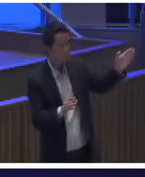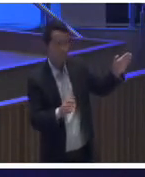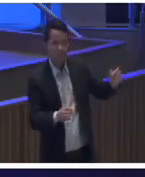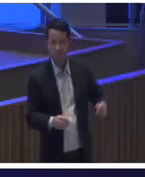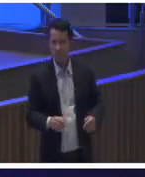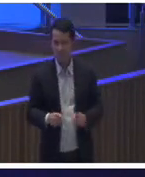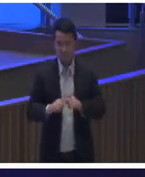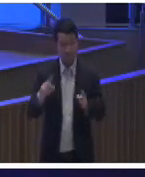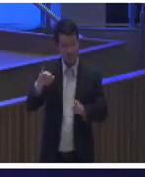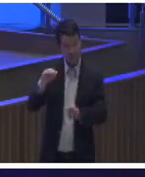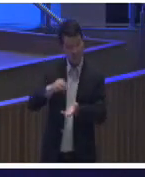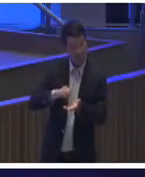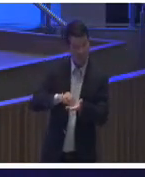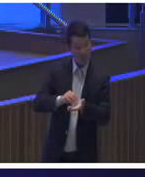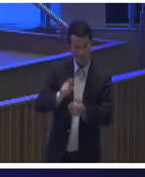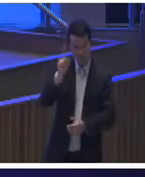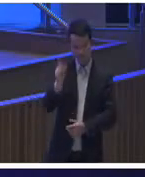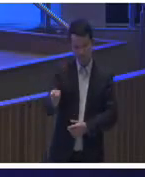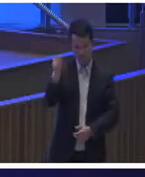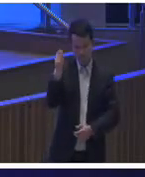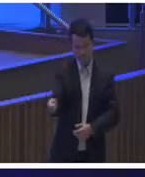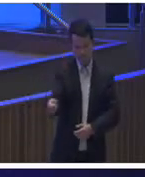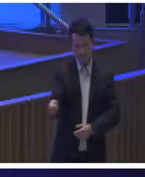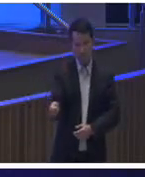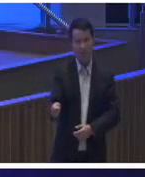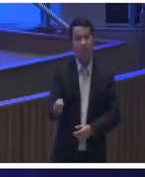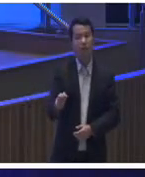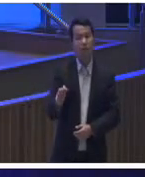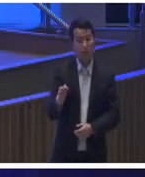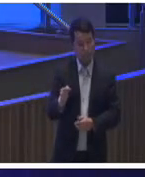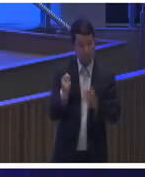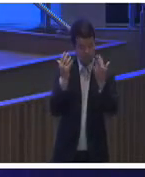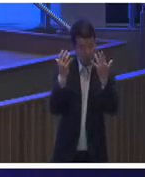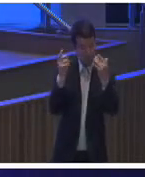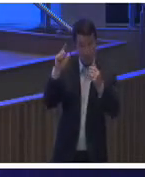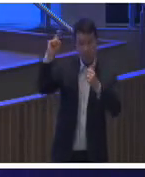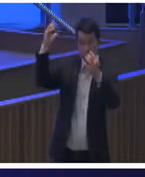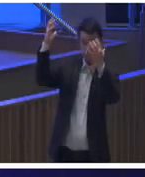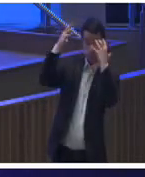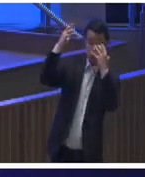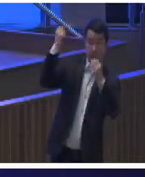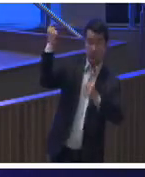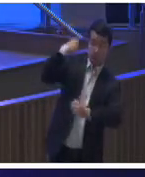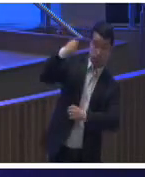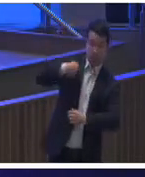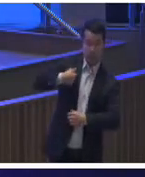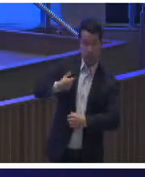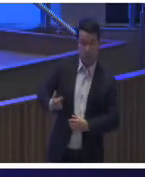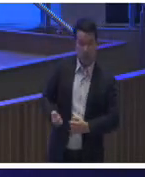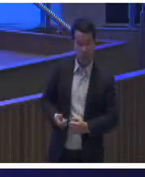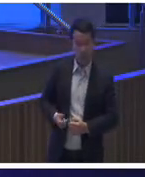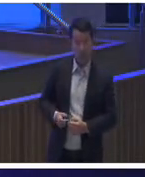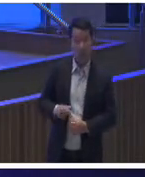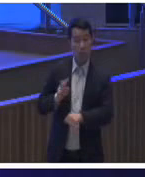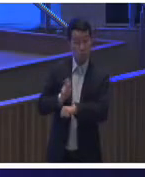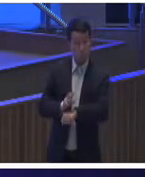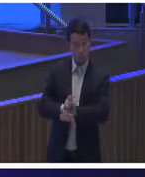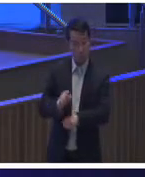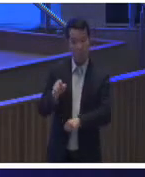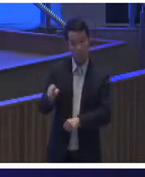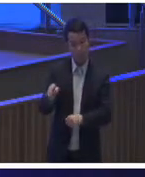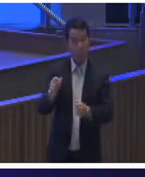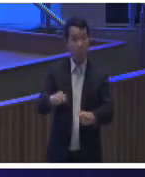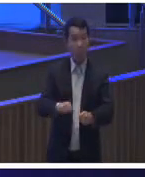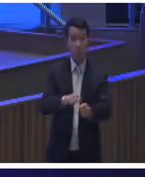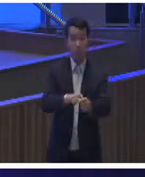minha vida, porque eu sou o pastor dessa igreja, eu tenho que cuidar dessas ovelhas, de você, por isso que eu estou conversando